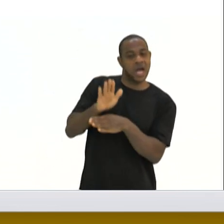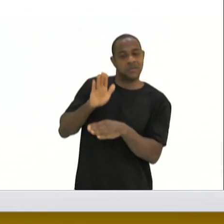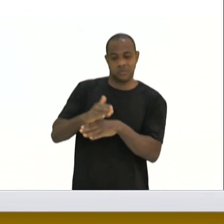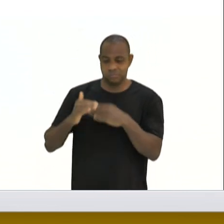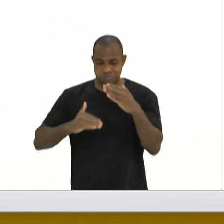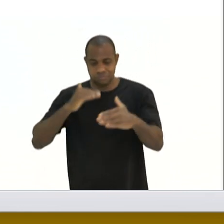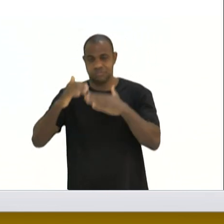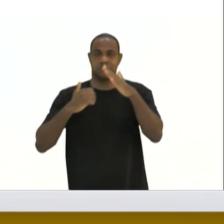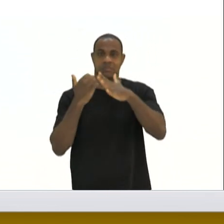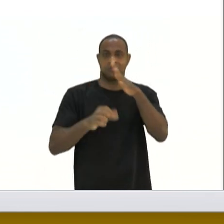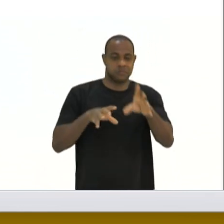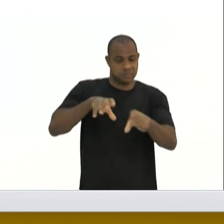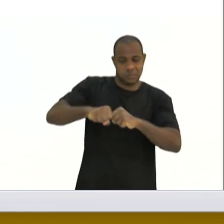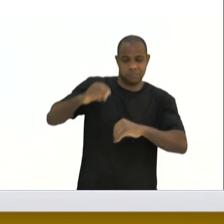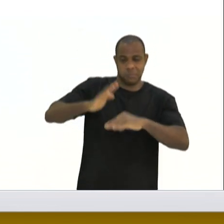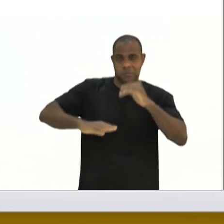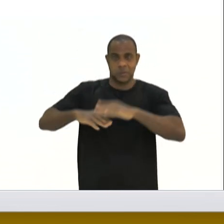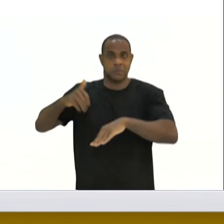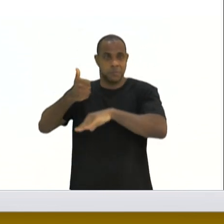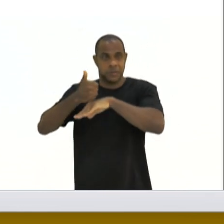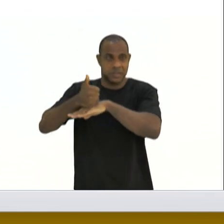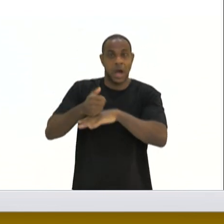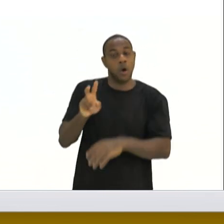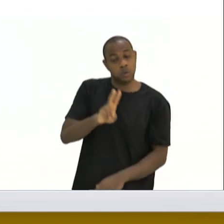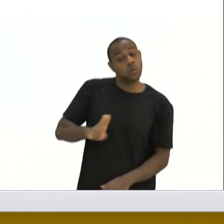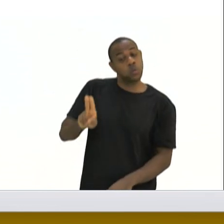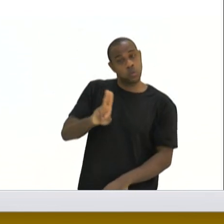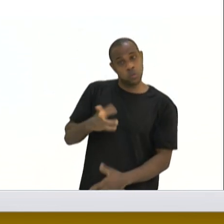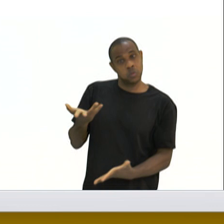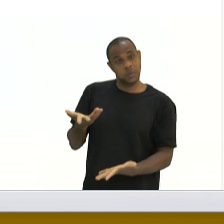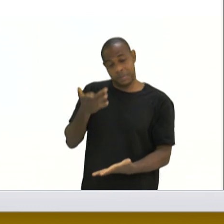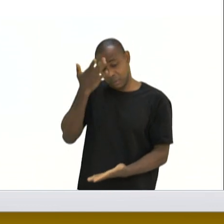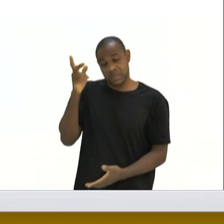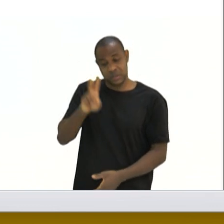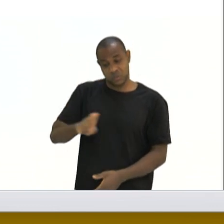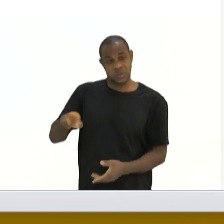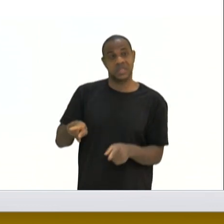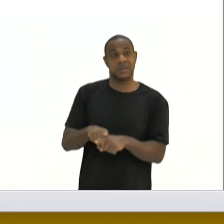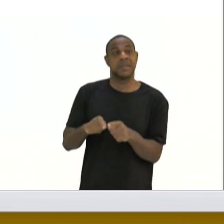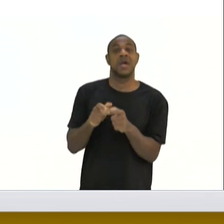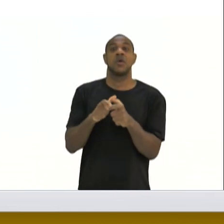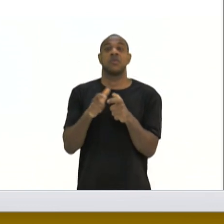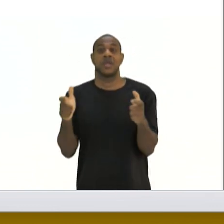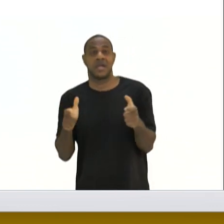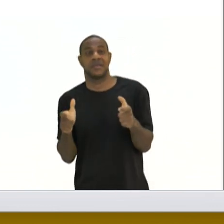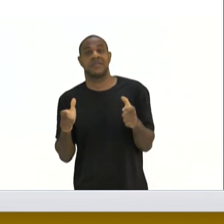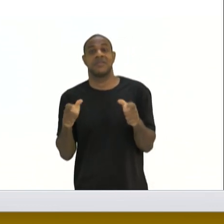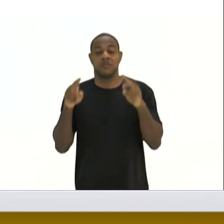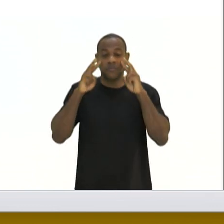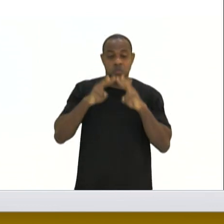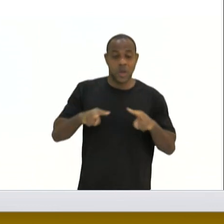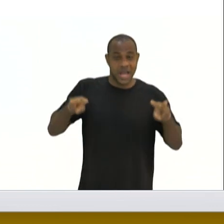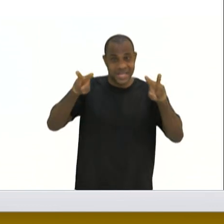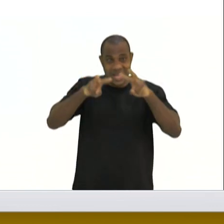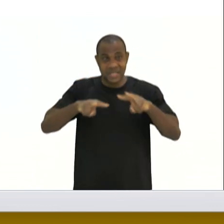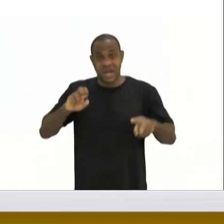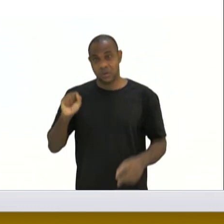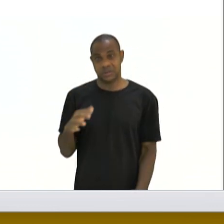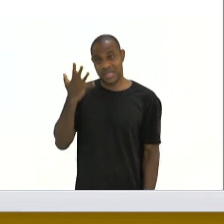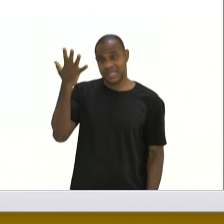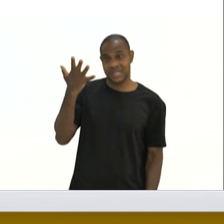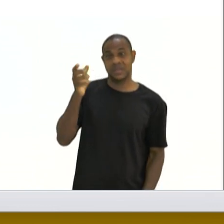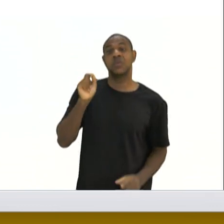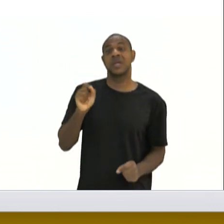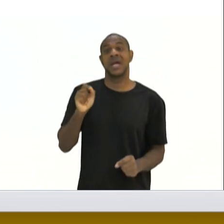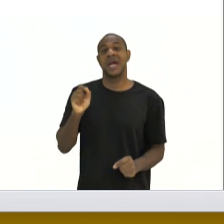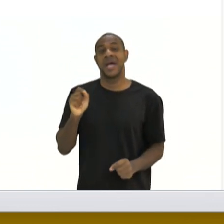entretenimento informação para o profissional aos usuários Vimos que a quantidade maior de visualizações acontece